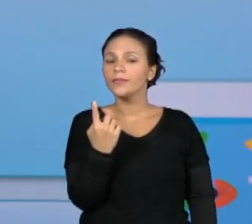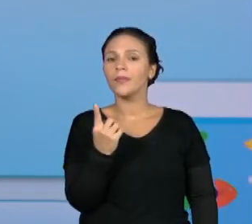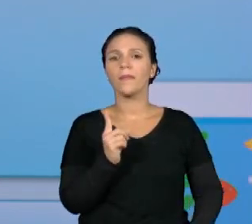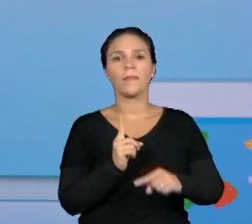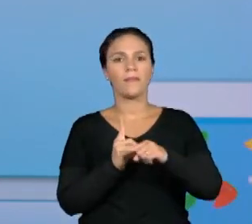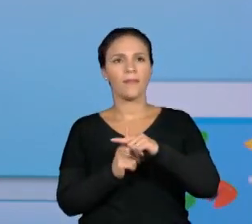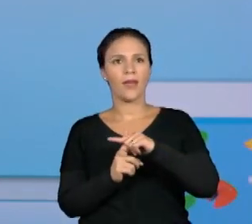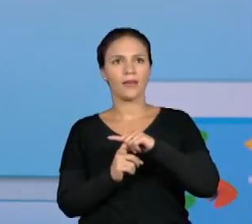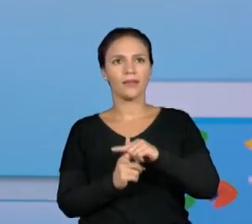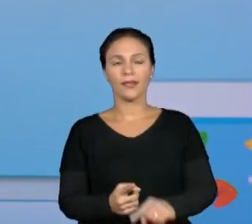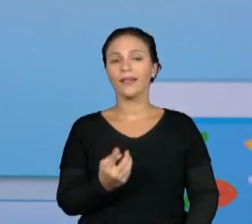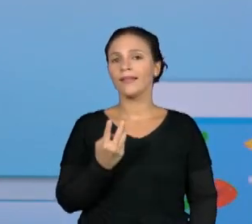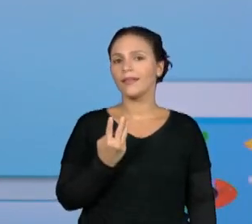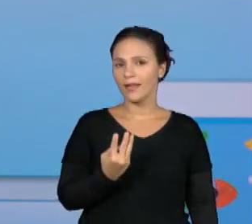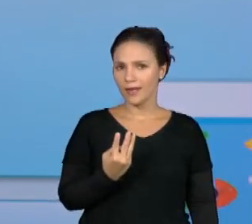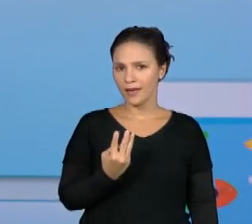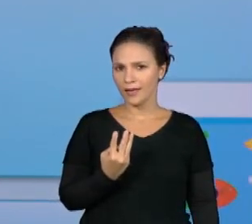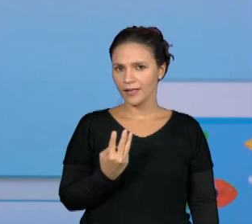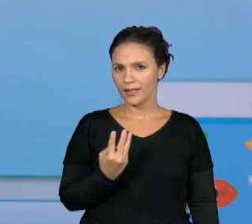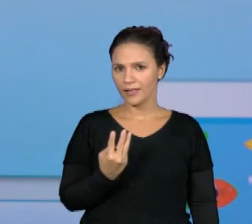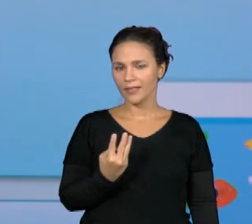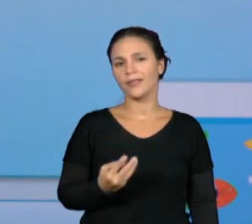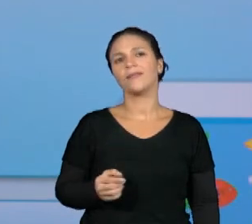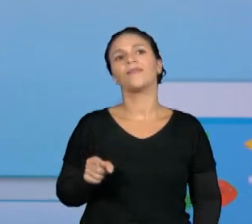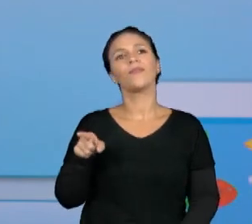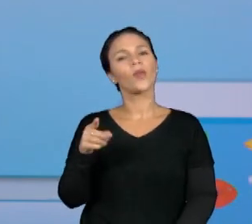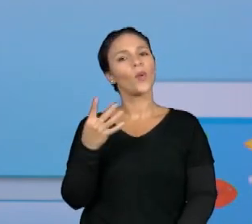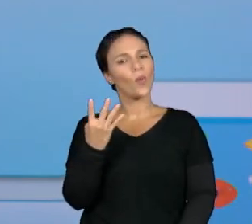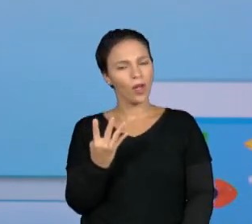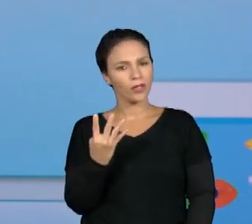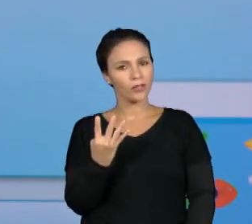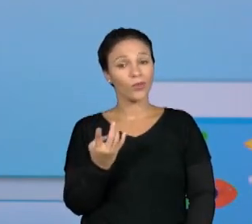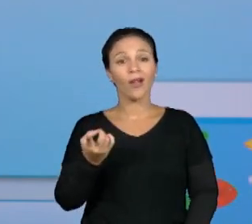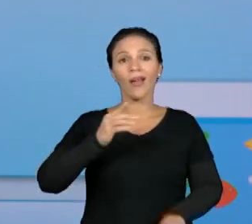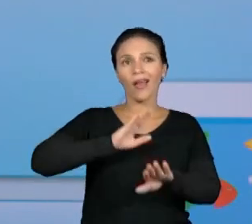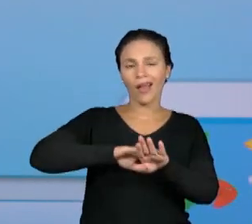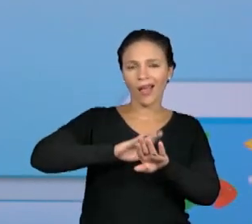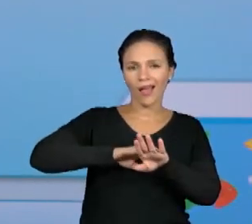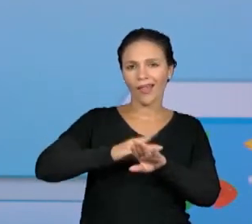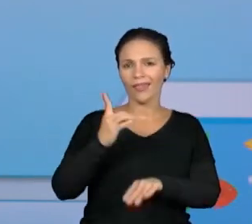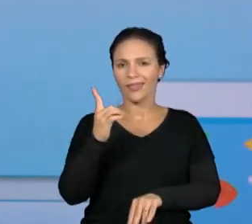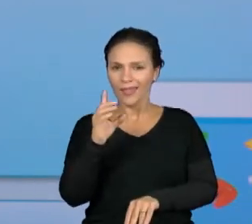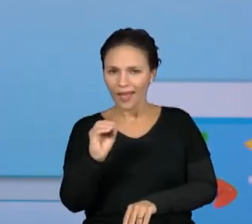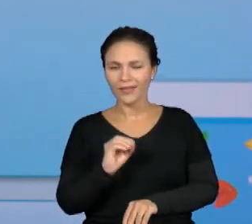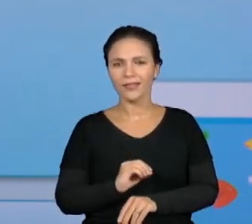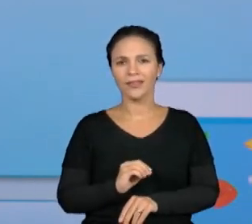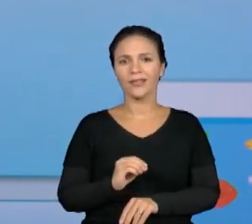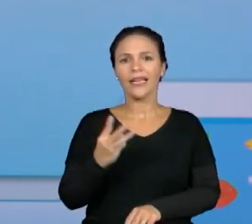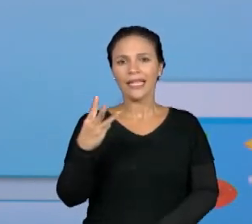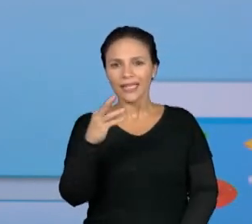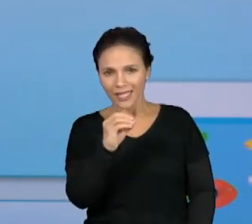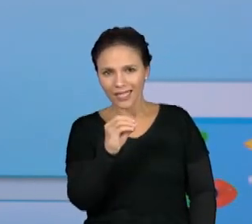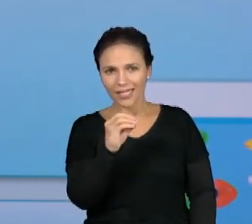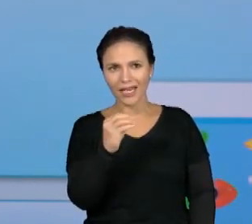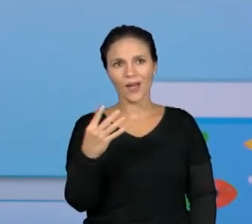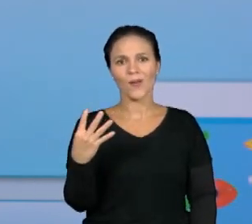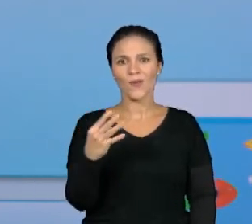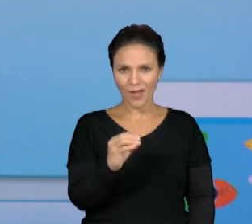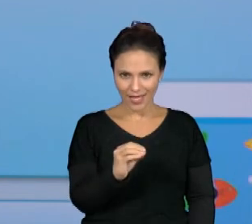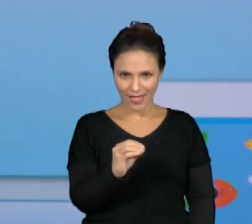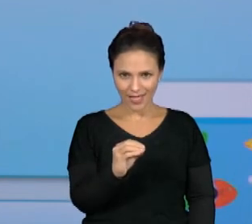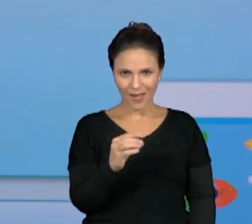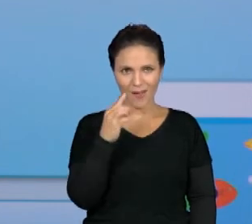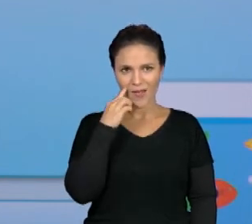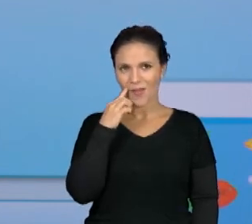10, o 3, que vale 30, e o 4, que vale 40. Então, 10